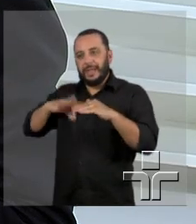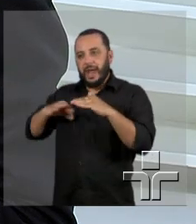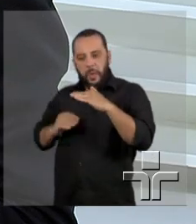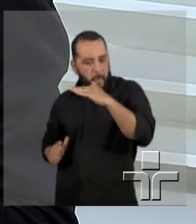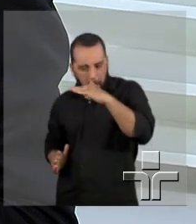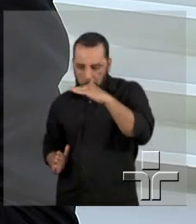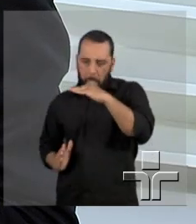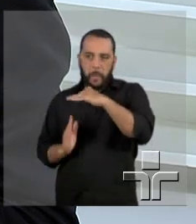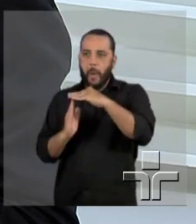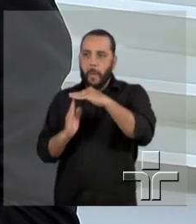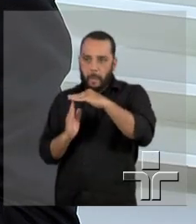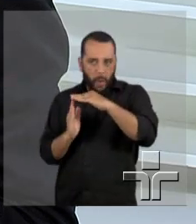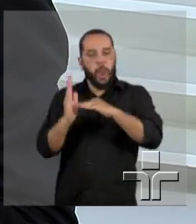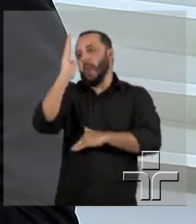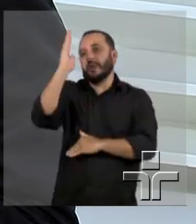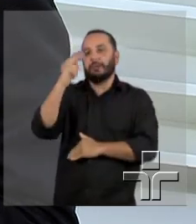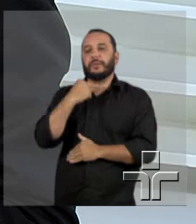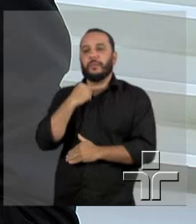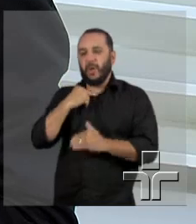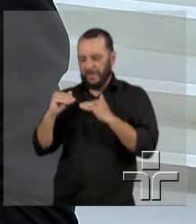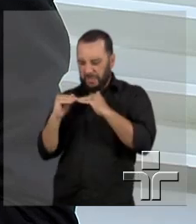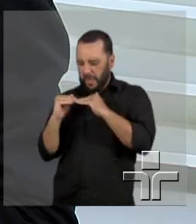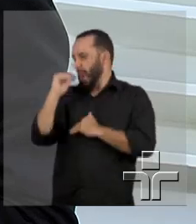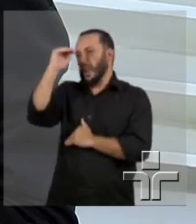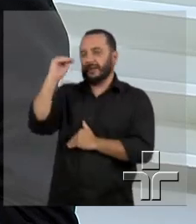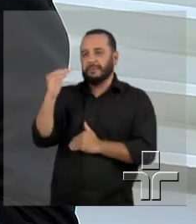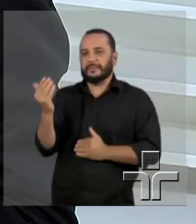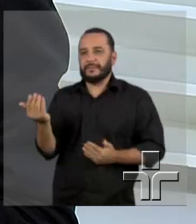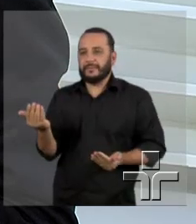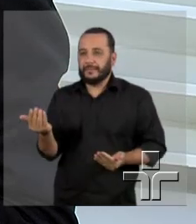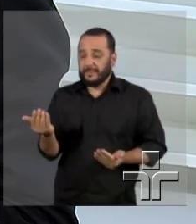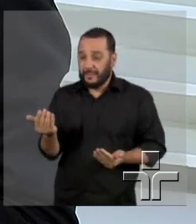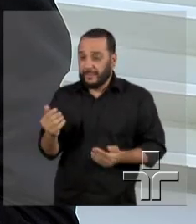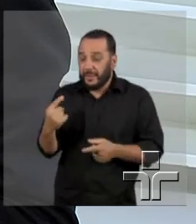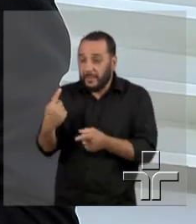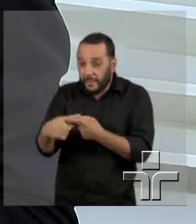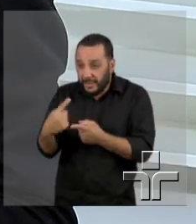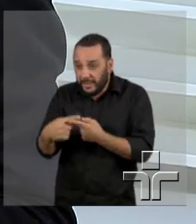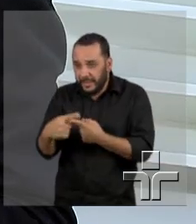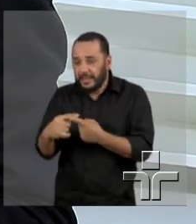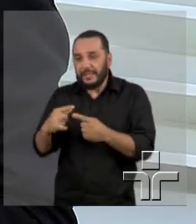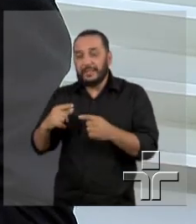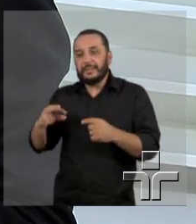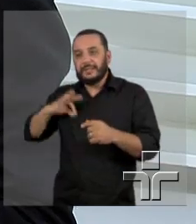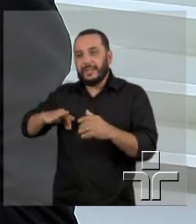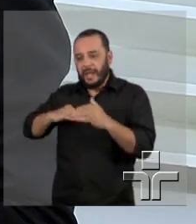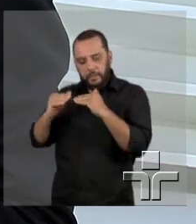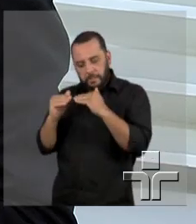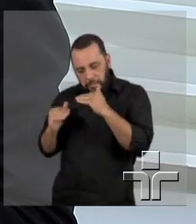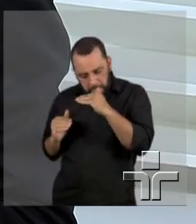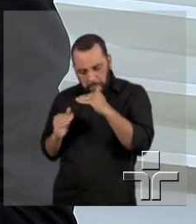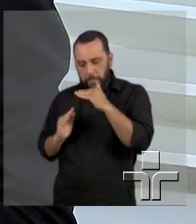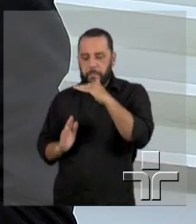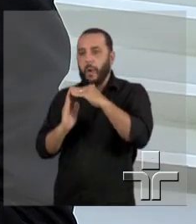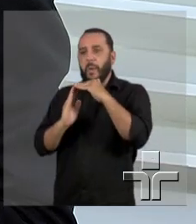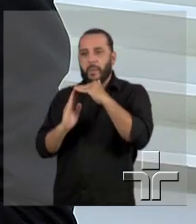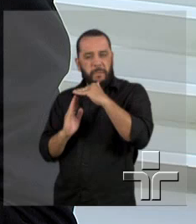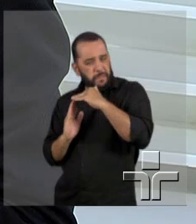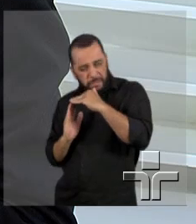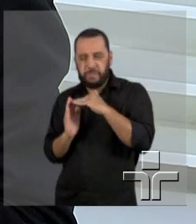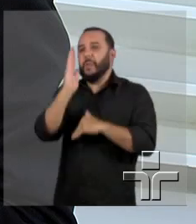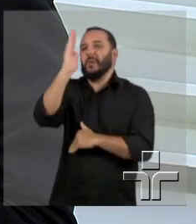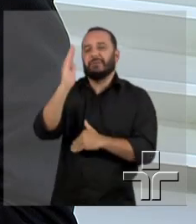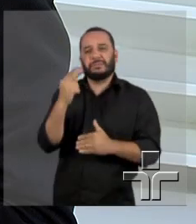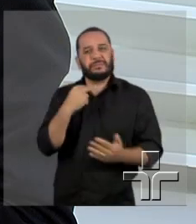Porque o teto não é para comportar clarabóia. Você bate no teto e abre uma clarabóia.